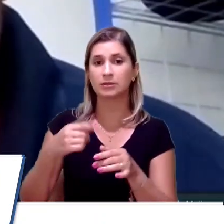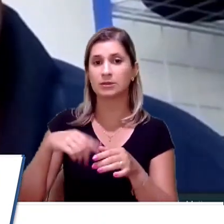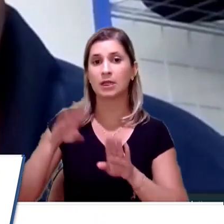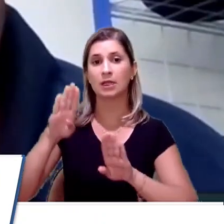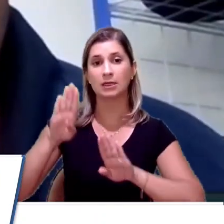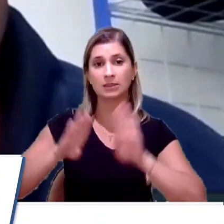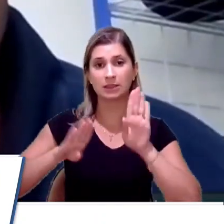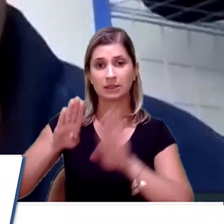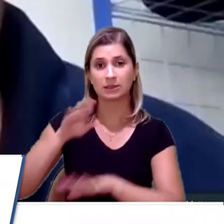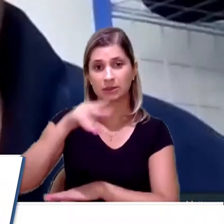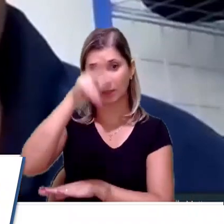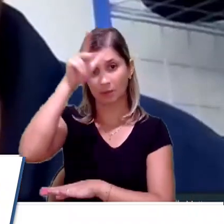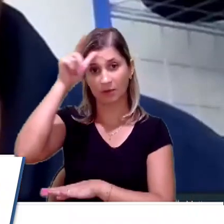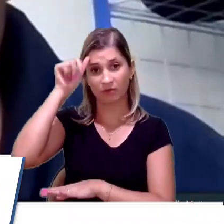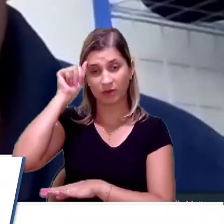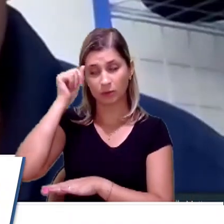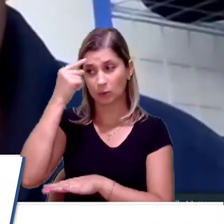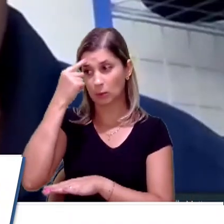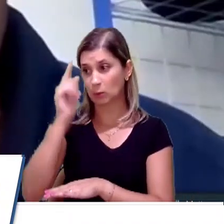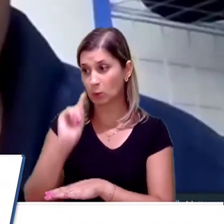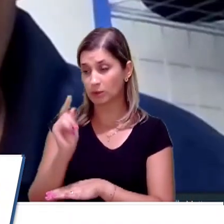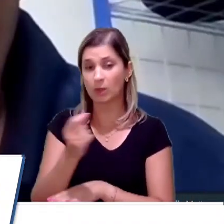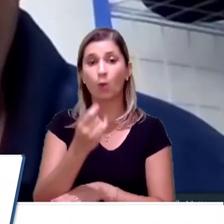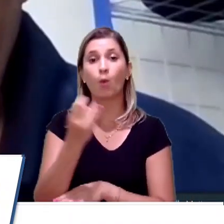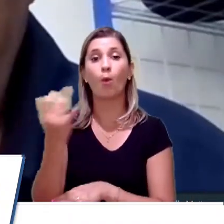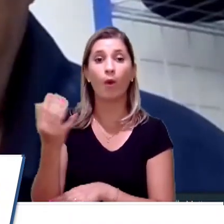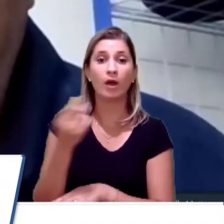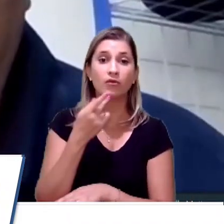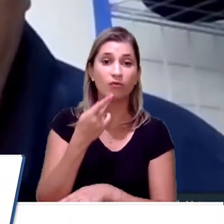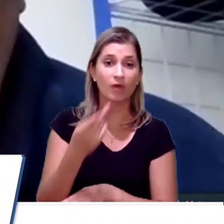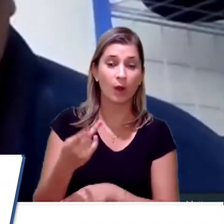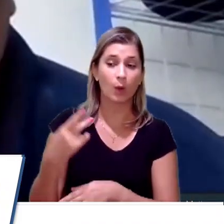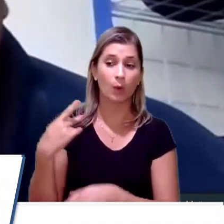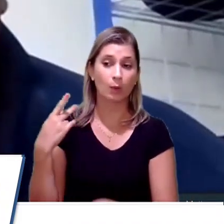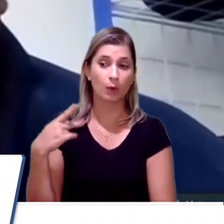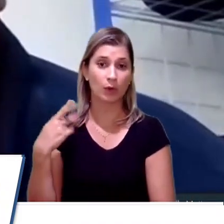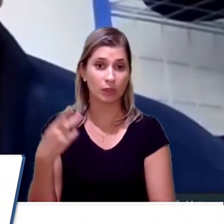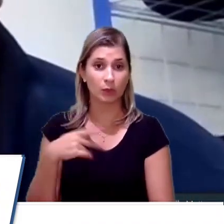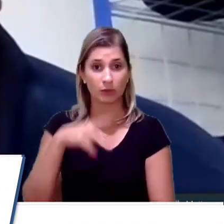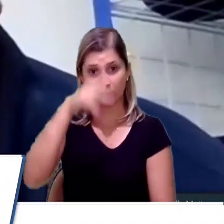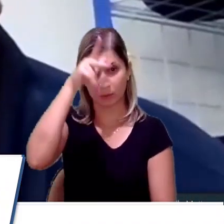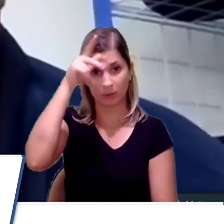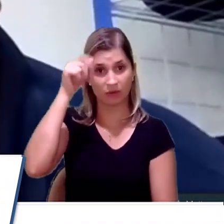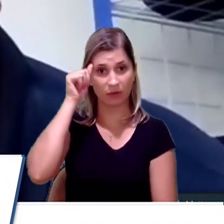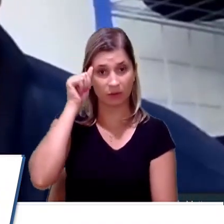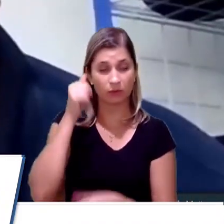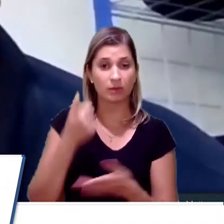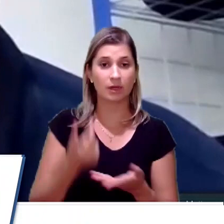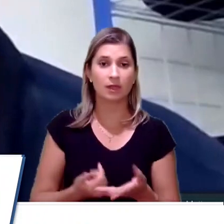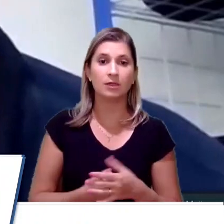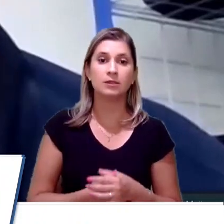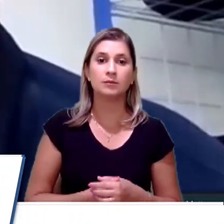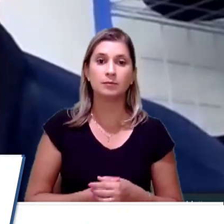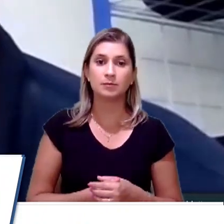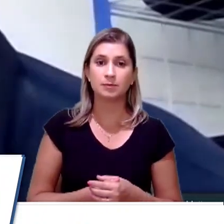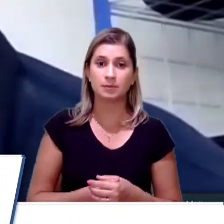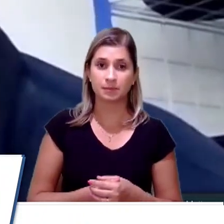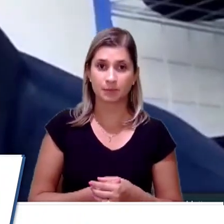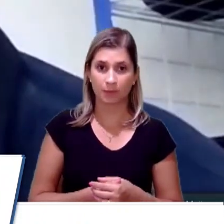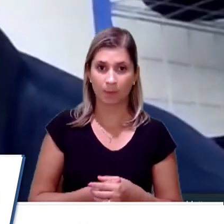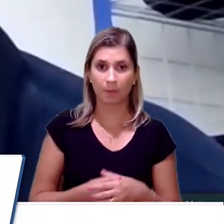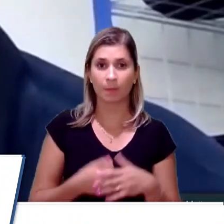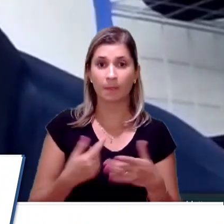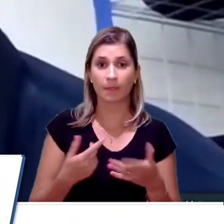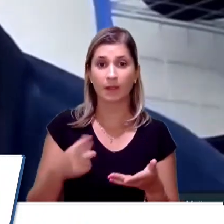foi citado o procurador, a prefeitura, né? É complicado quando vem para a Câmara Municipal, não é que nós temos